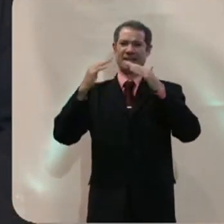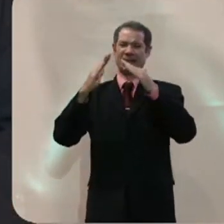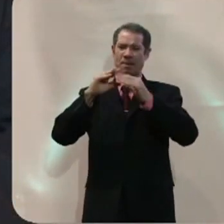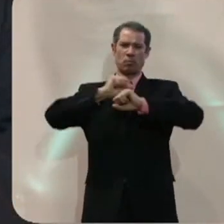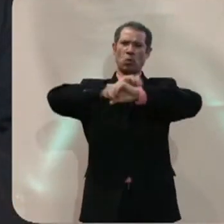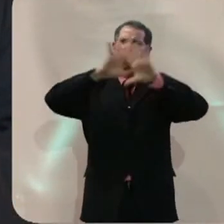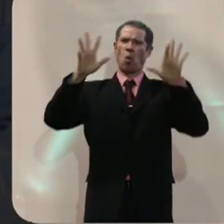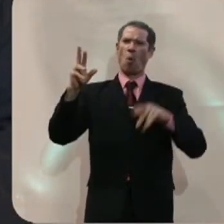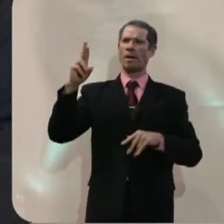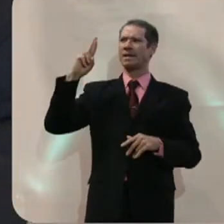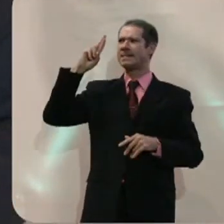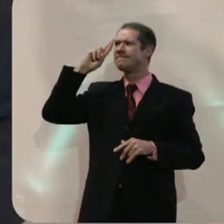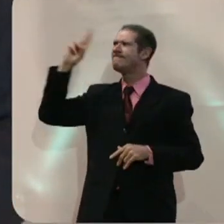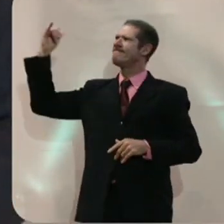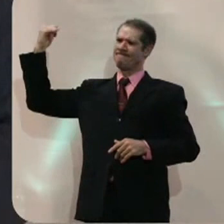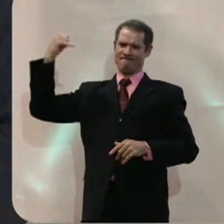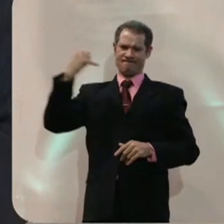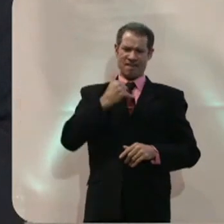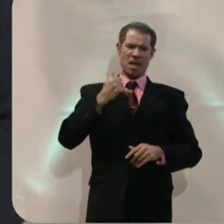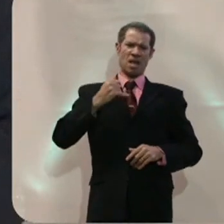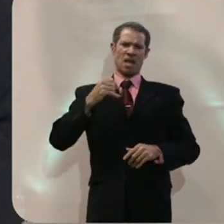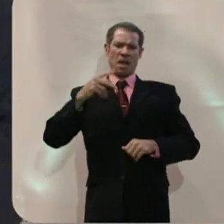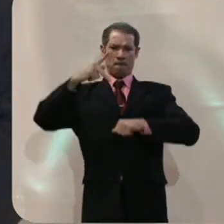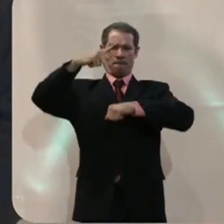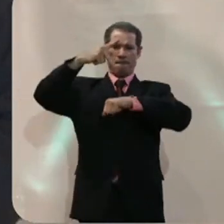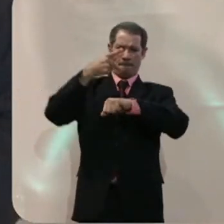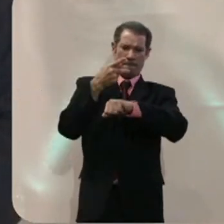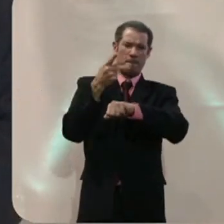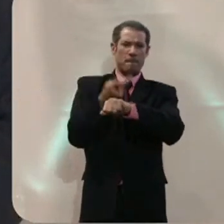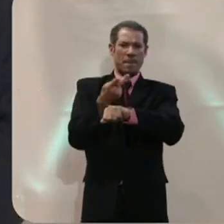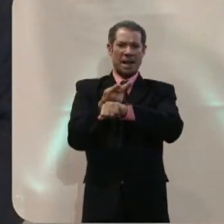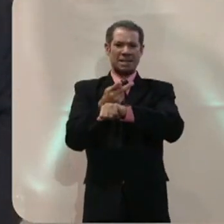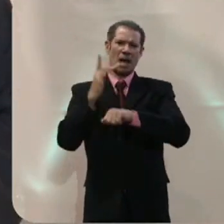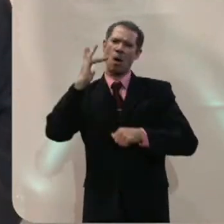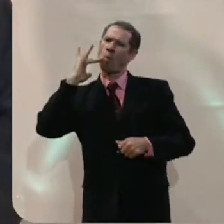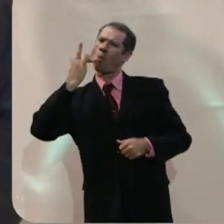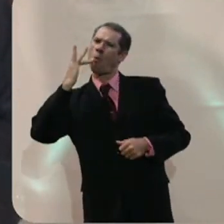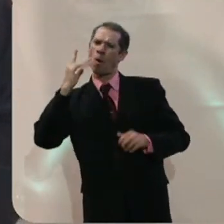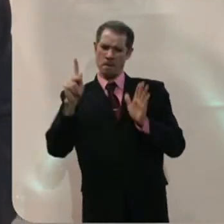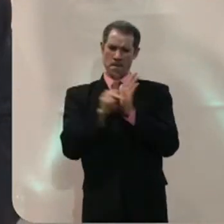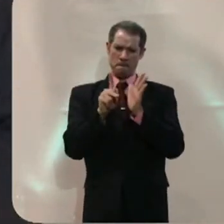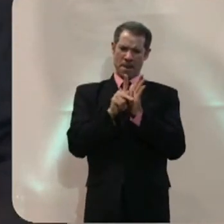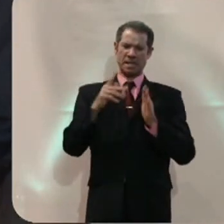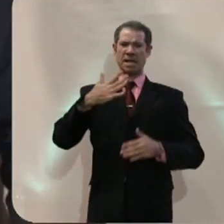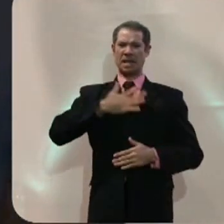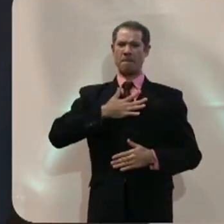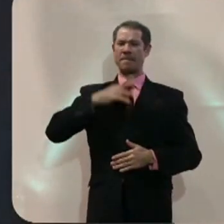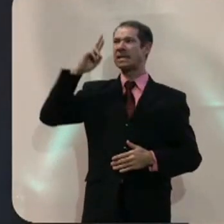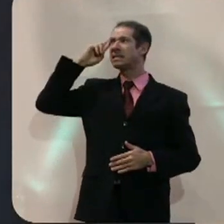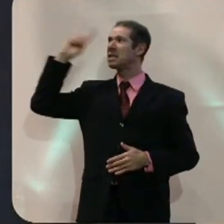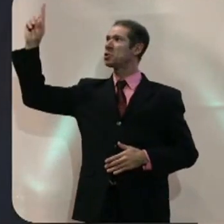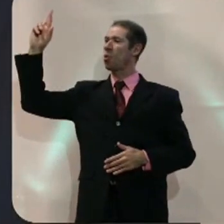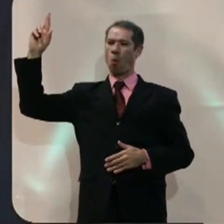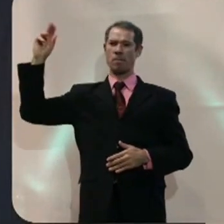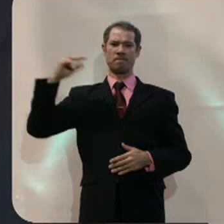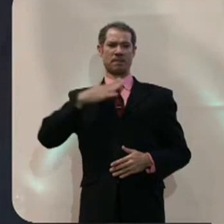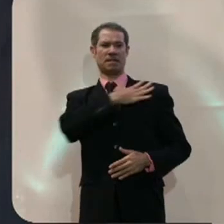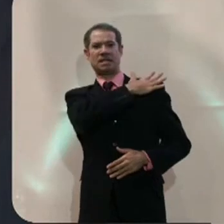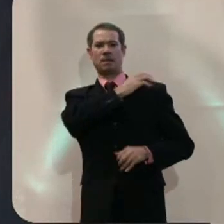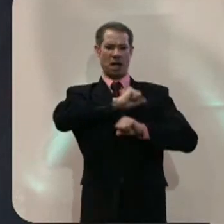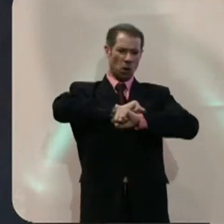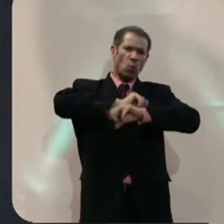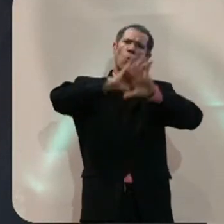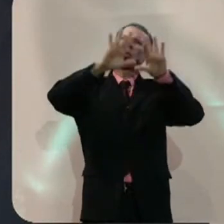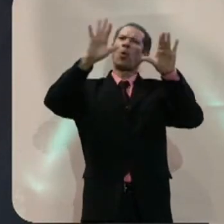exércitos. Tanto a prata quanto o ouro me pertencem, declara o Senhor dos exércitos. A glória deste